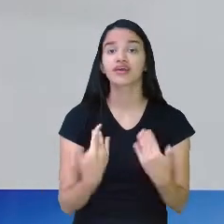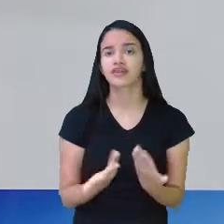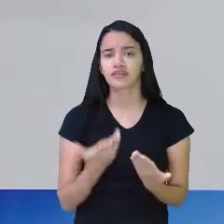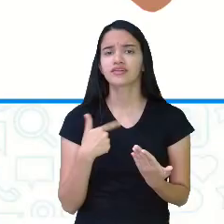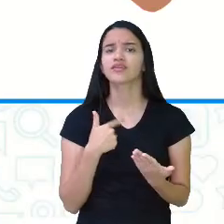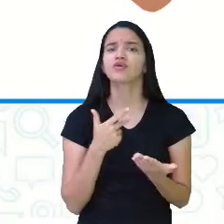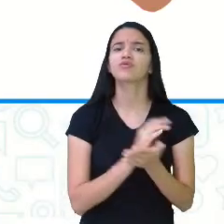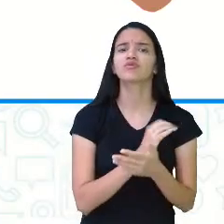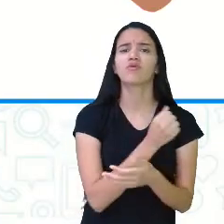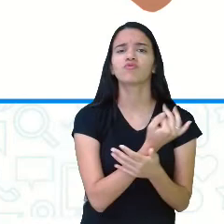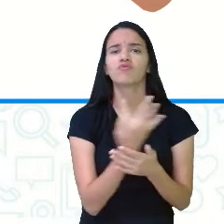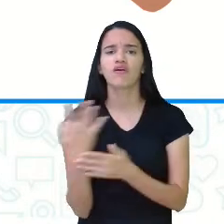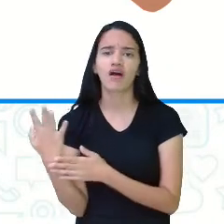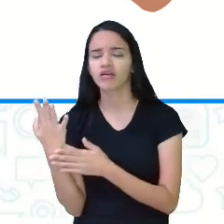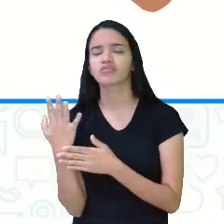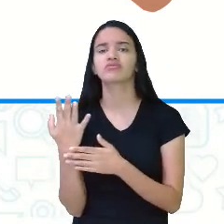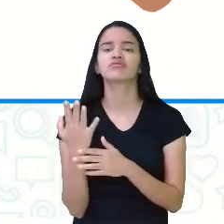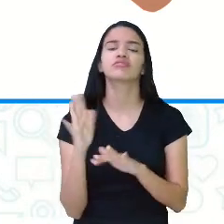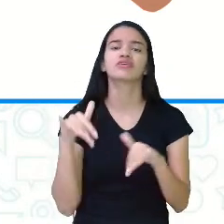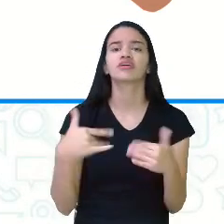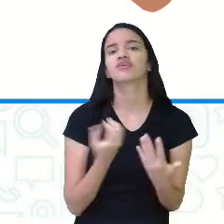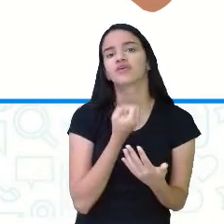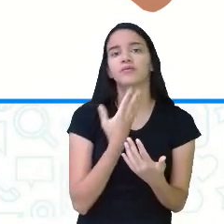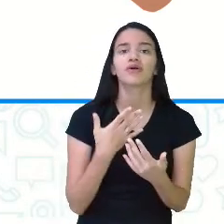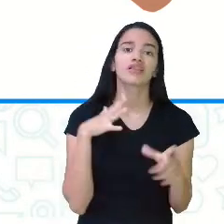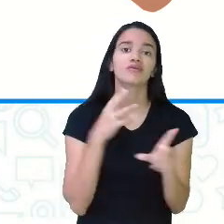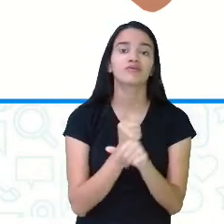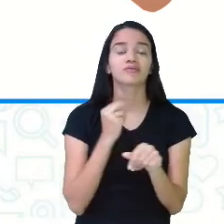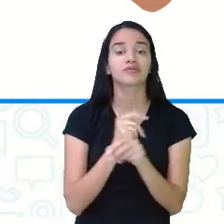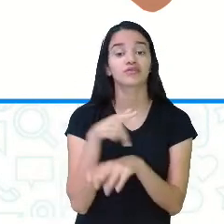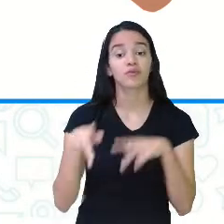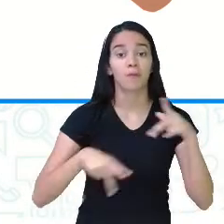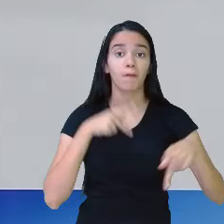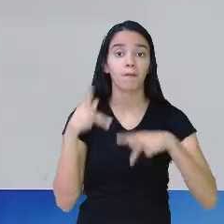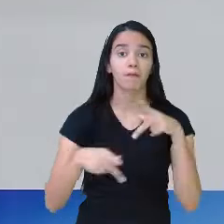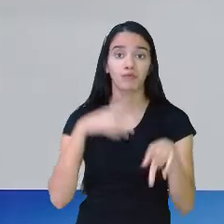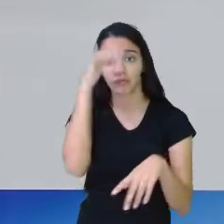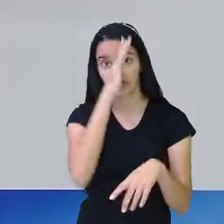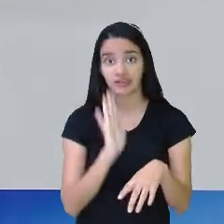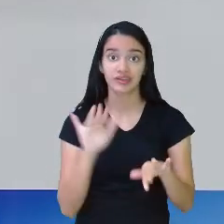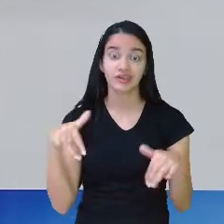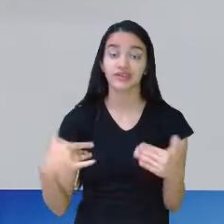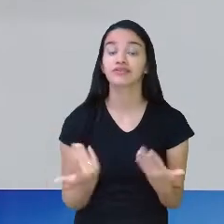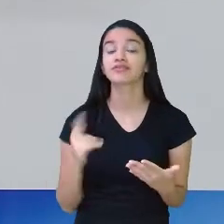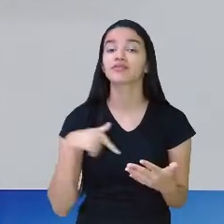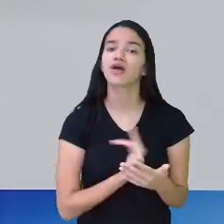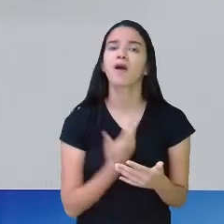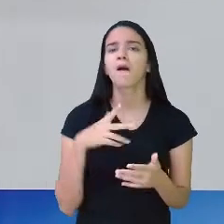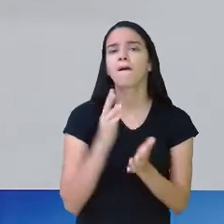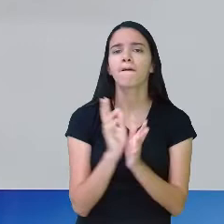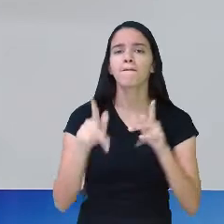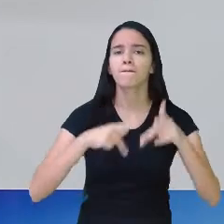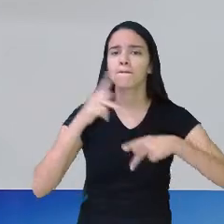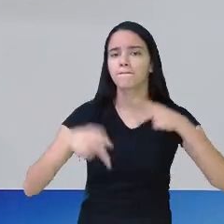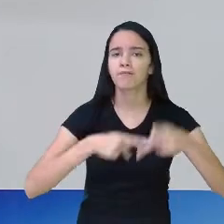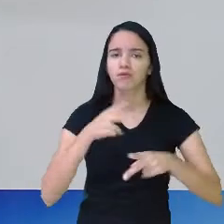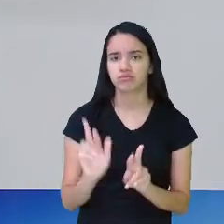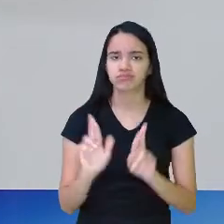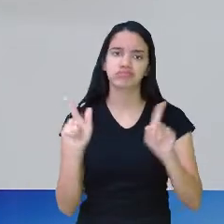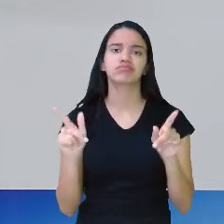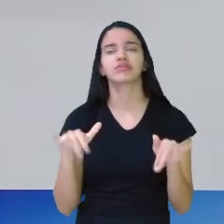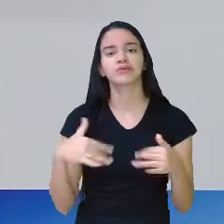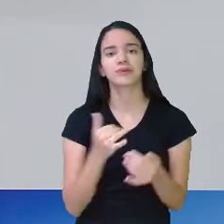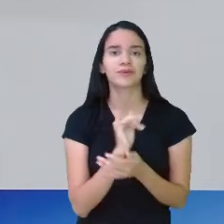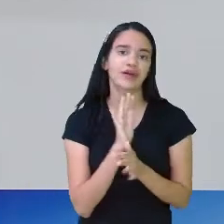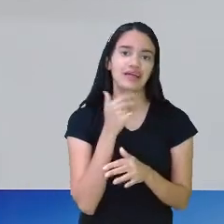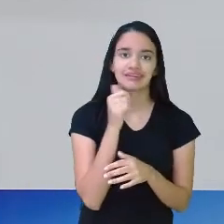são inúmeras essas raças que favoreceram a formação do povo brasileiro. Então, a gente é um povo muito miscigenado. A gente não pode